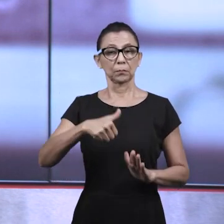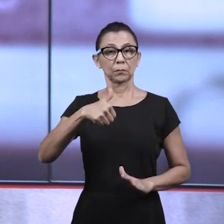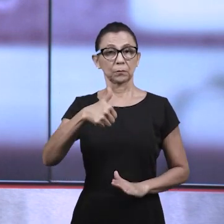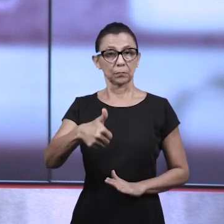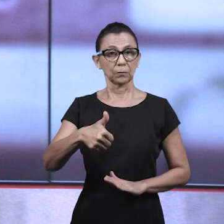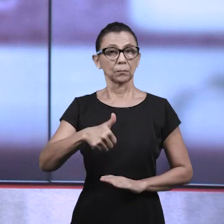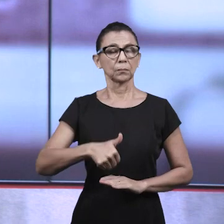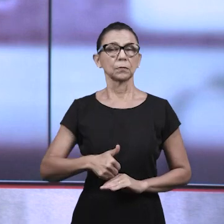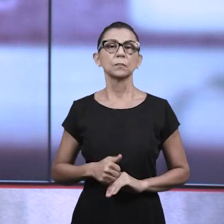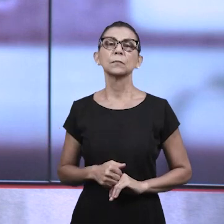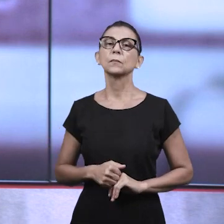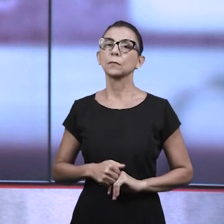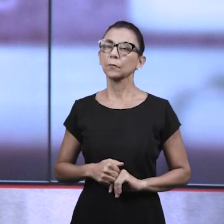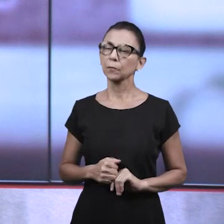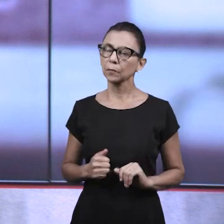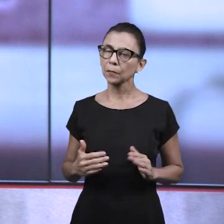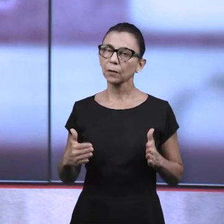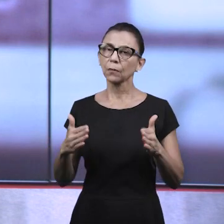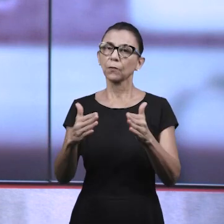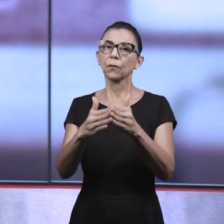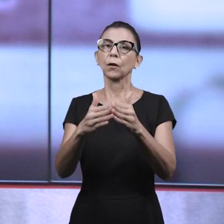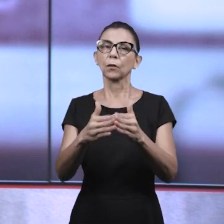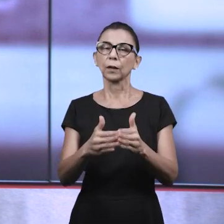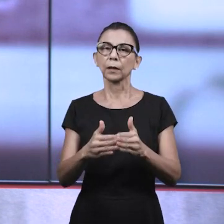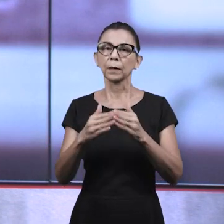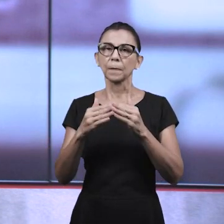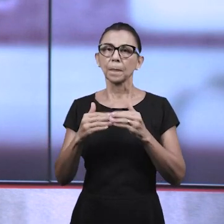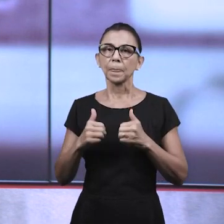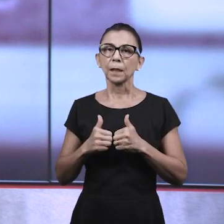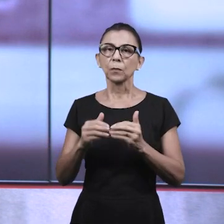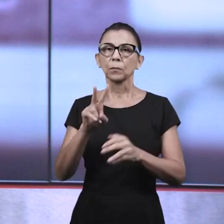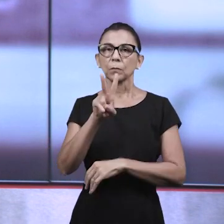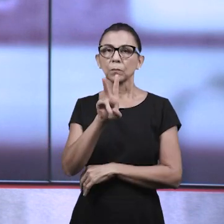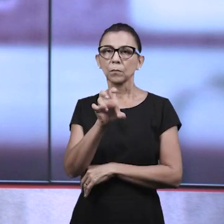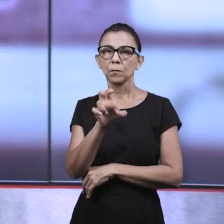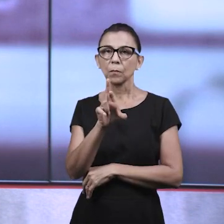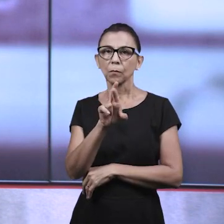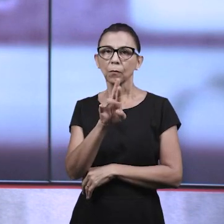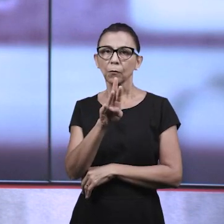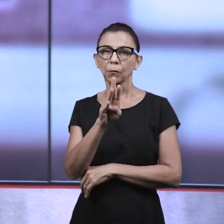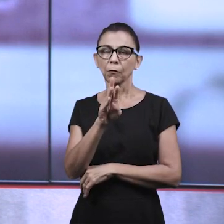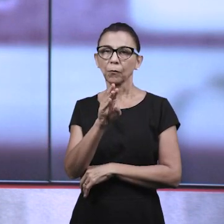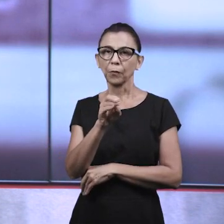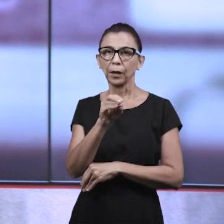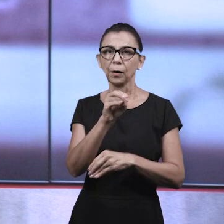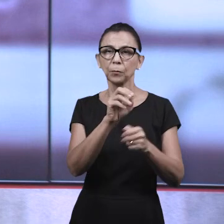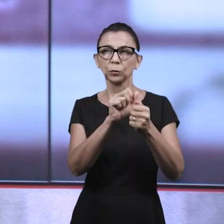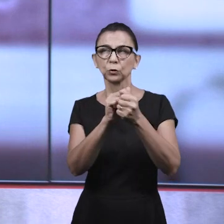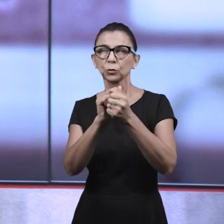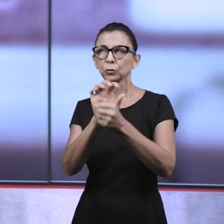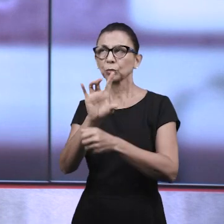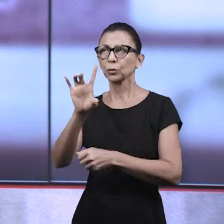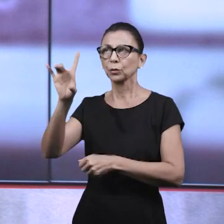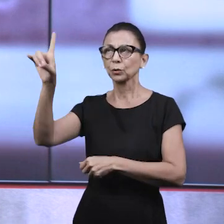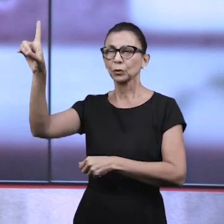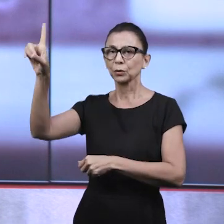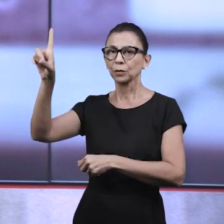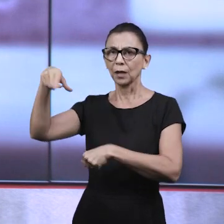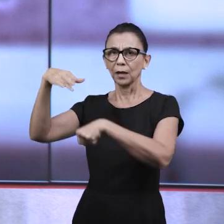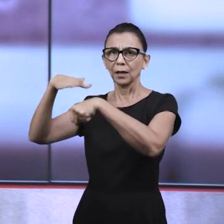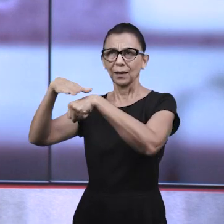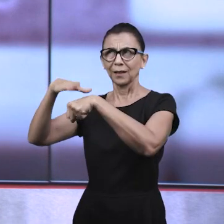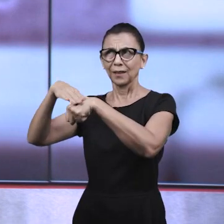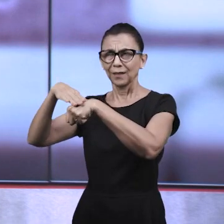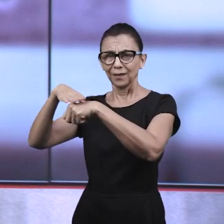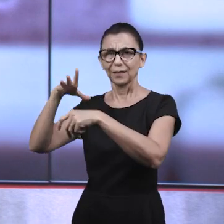é enfático em registrar que no princípio era o Verbo, e o Verbo estava com Deus, e o